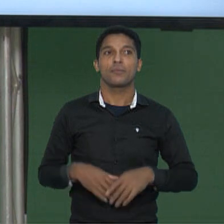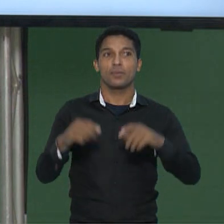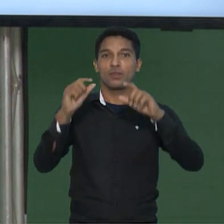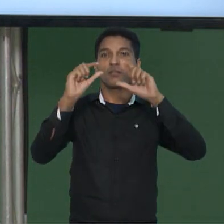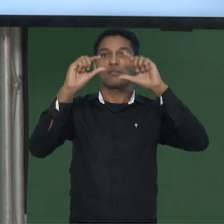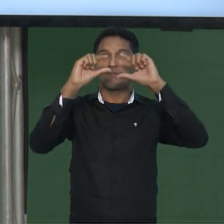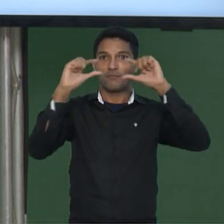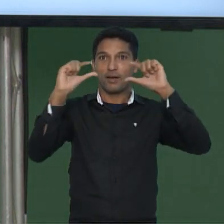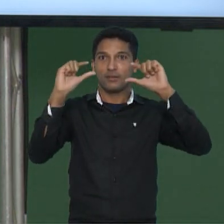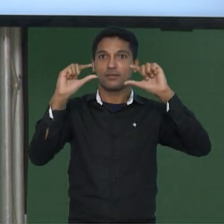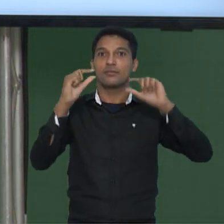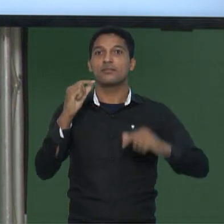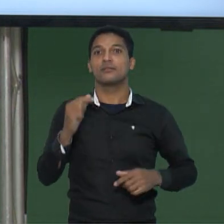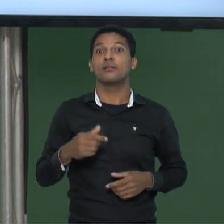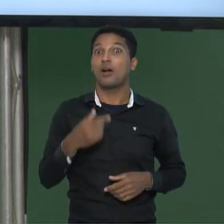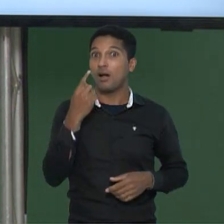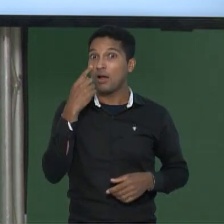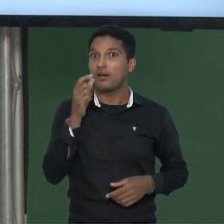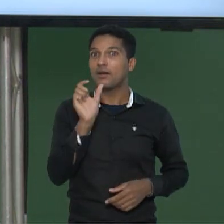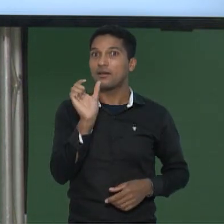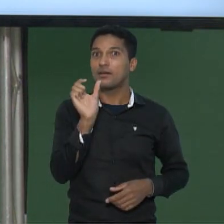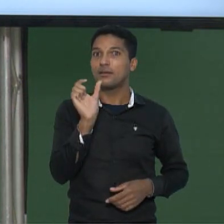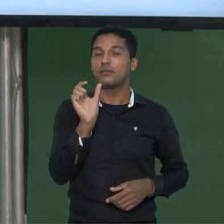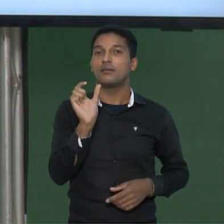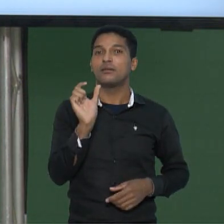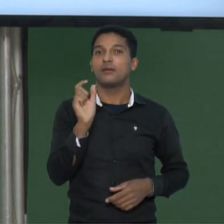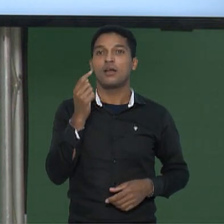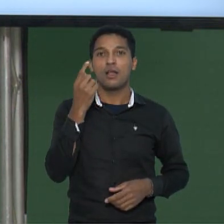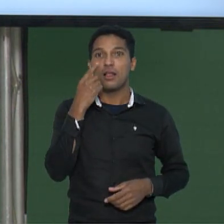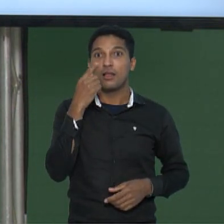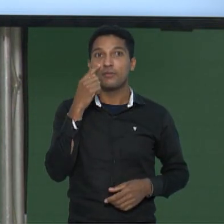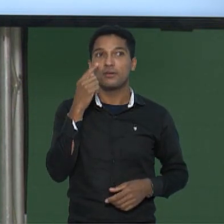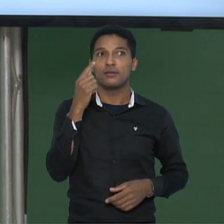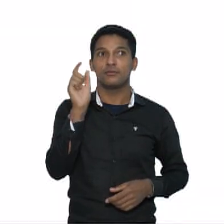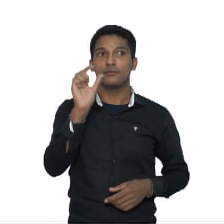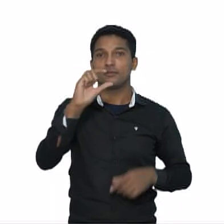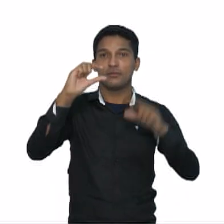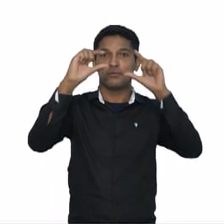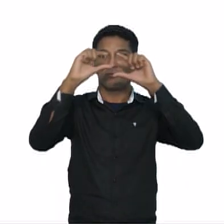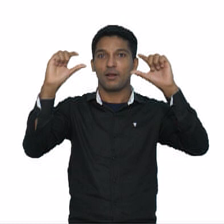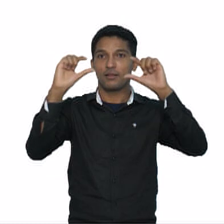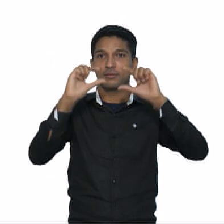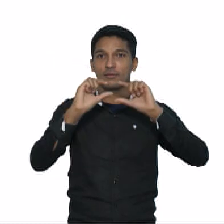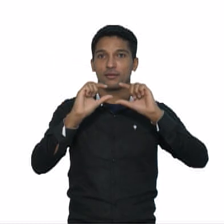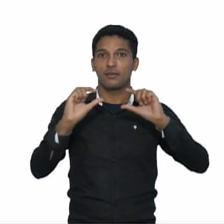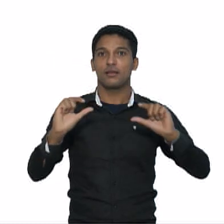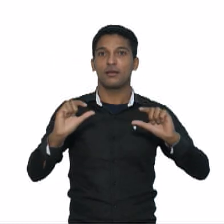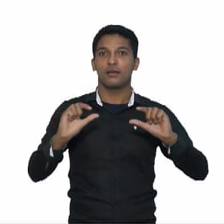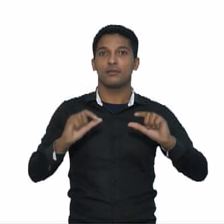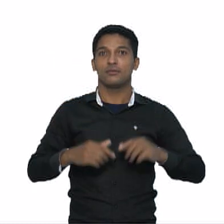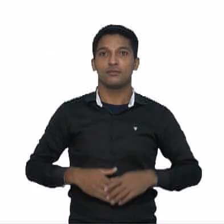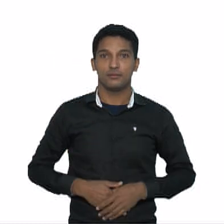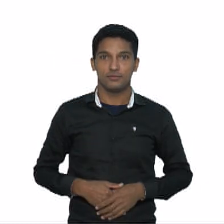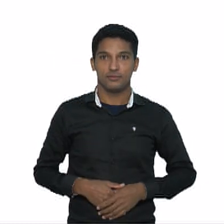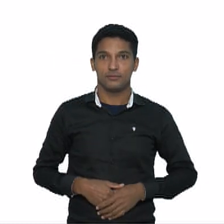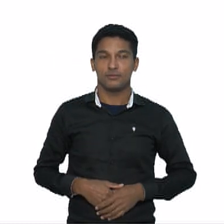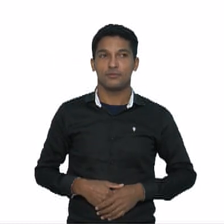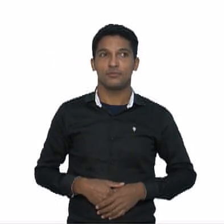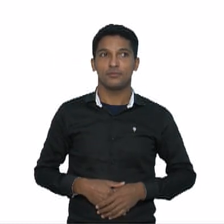aqui, the children or child take the bus to go to